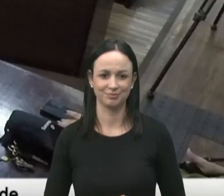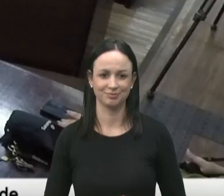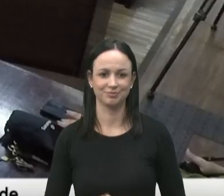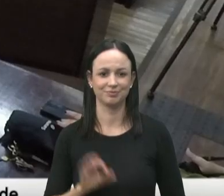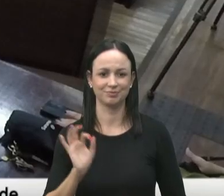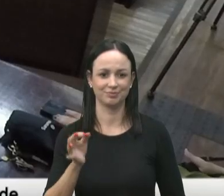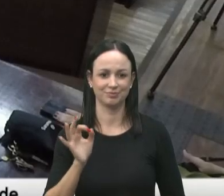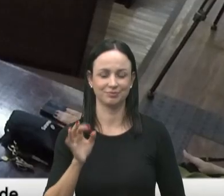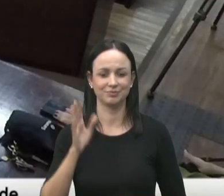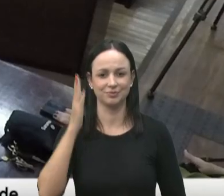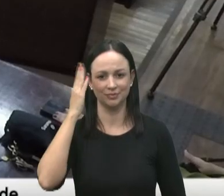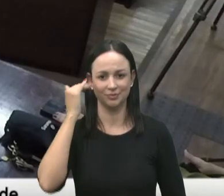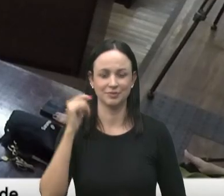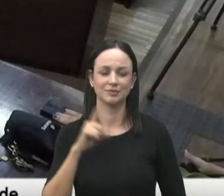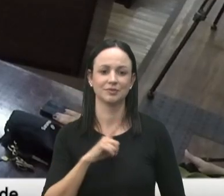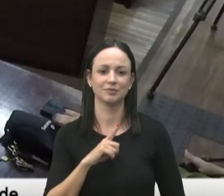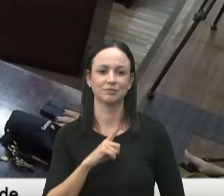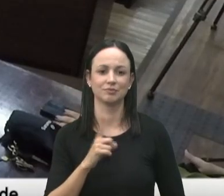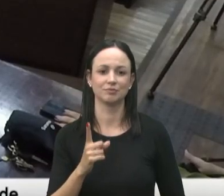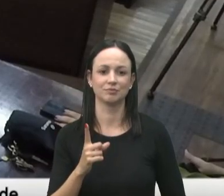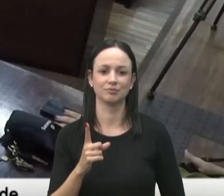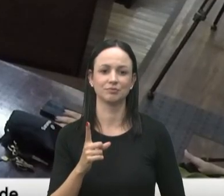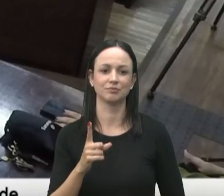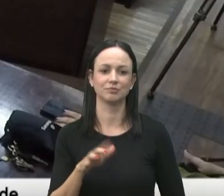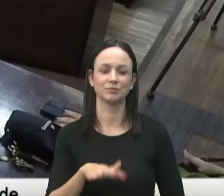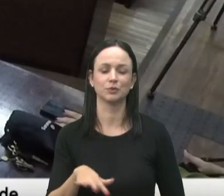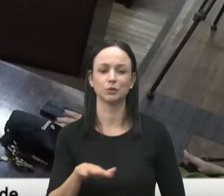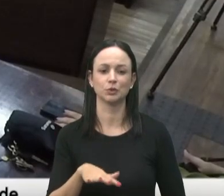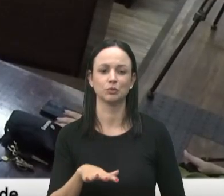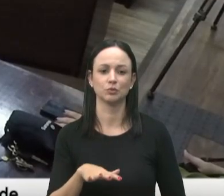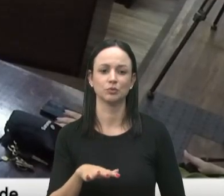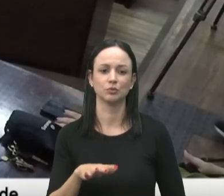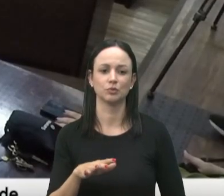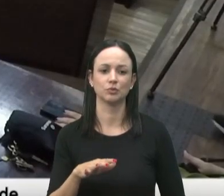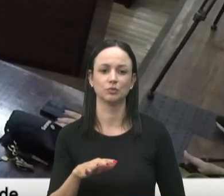Você sabe que existe uma situação que nas